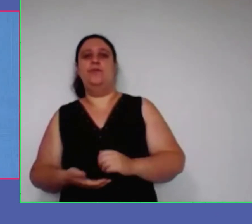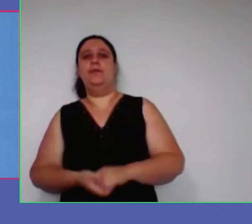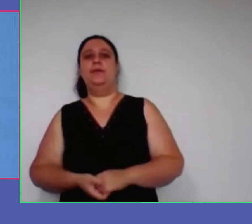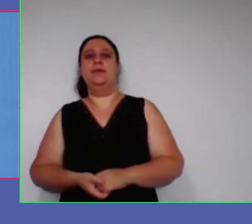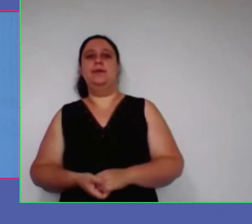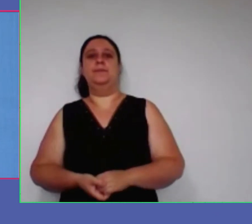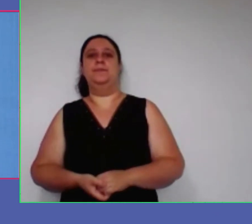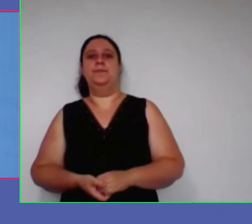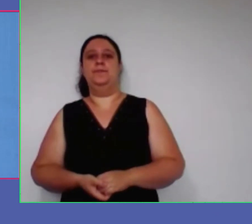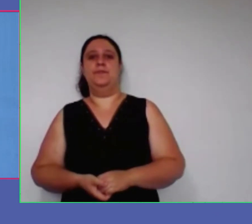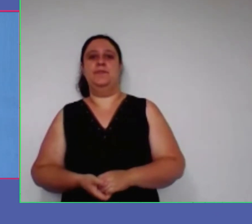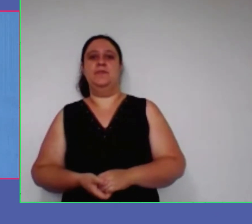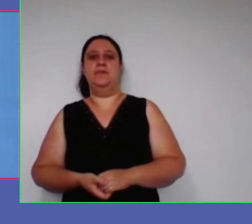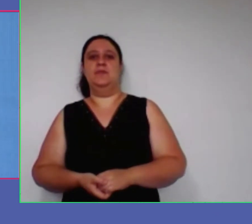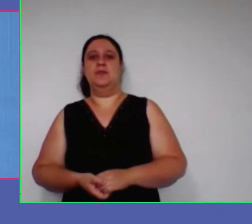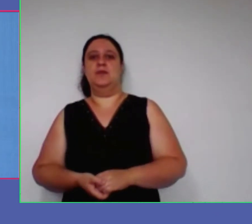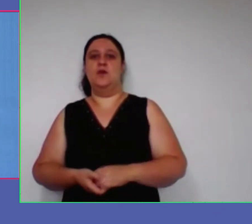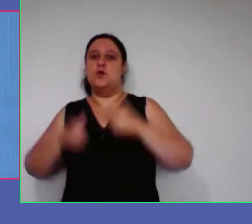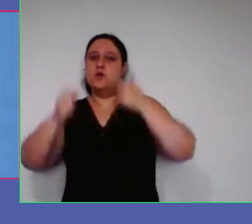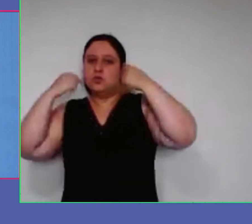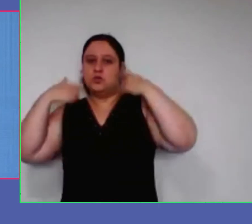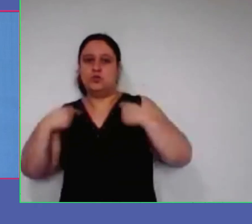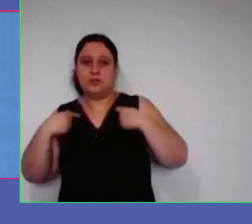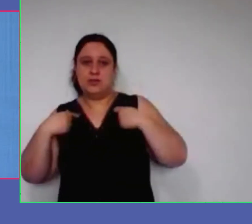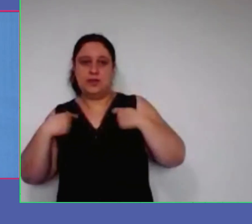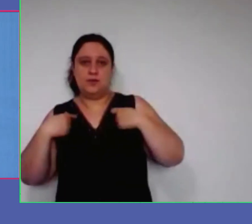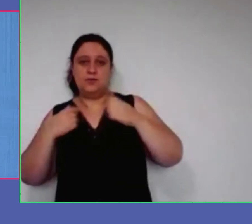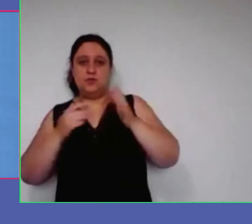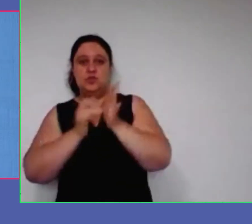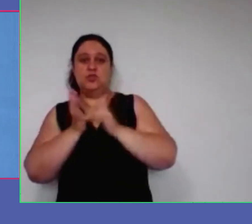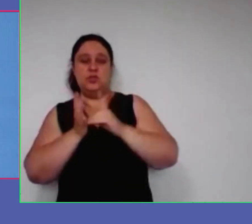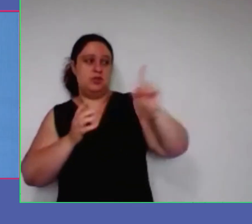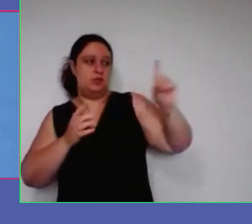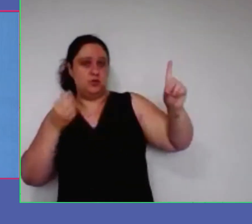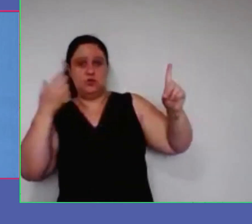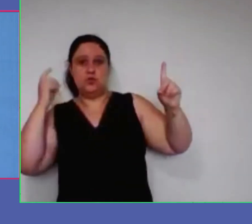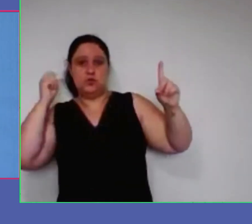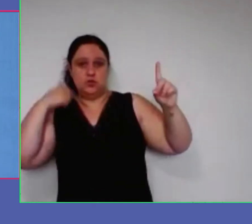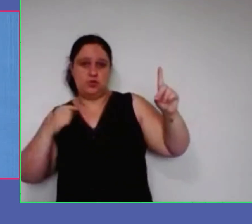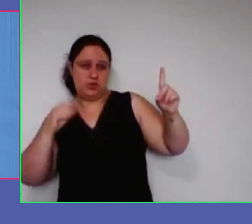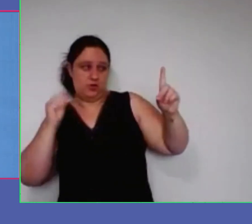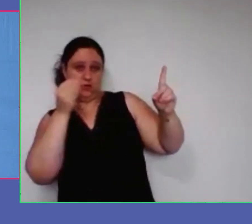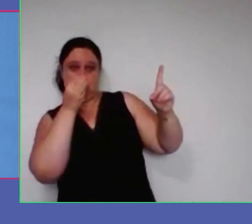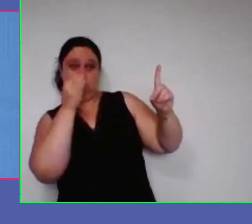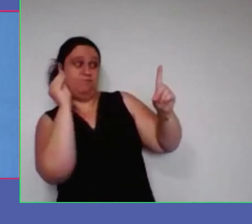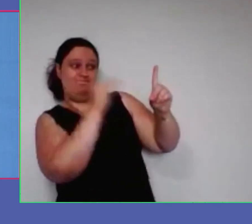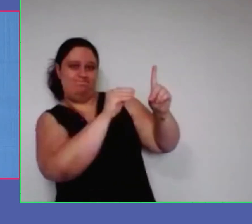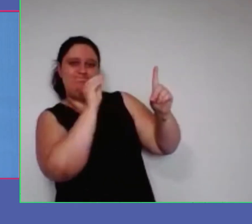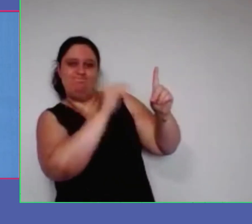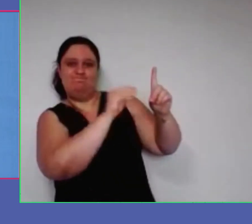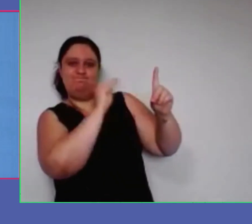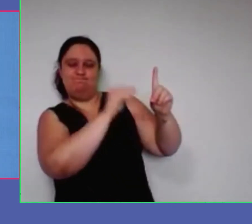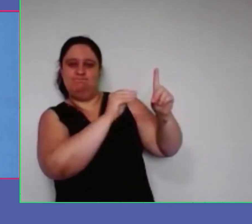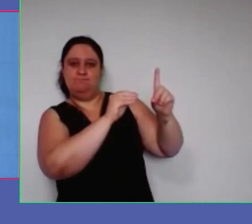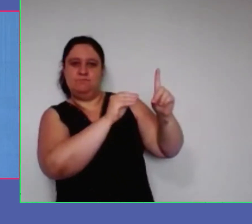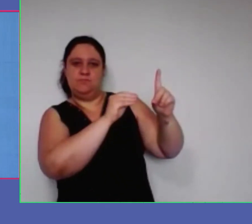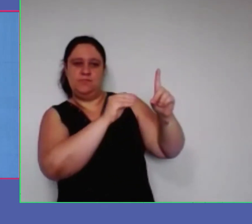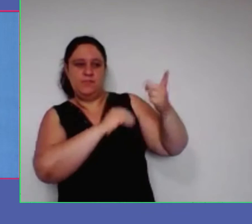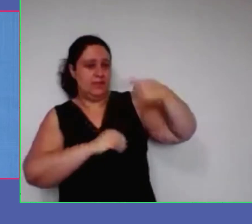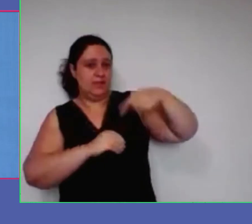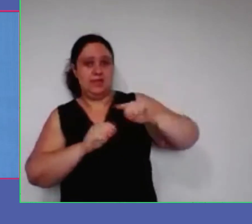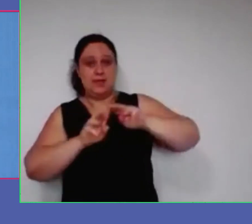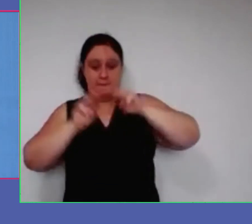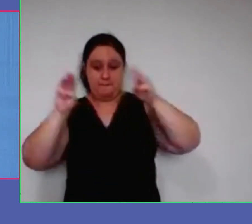foi rejeitado por Israel e ele acabou saindo da mesa da casa